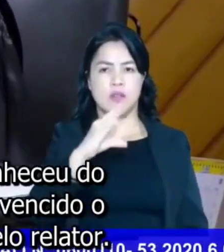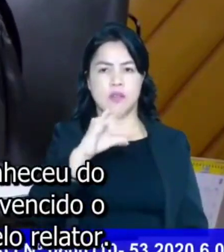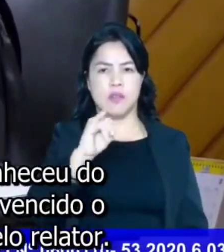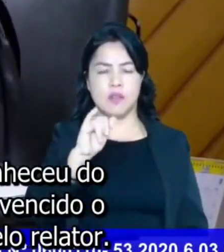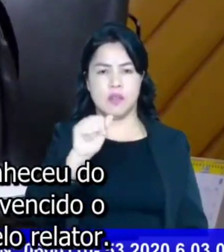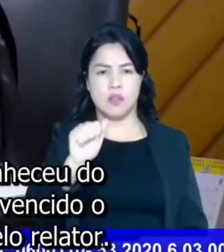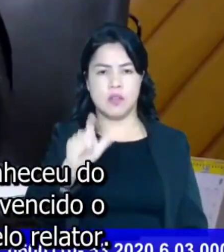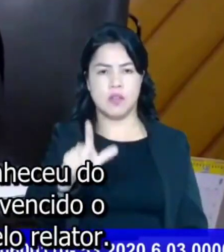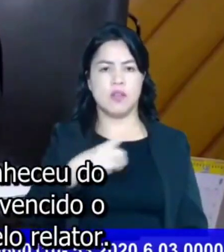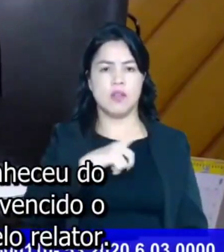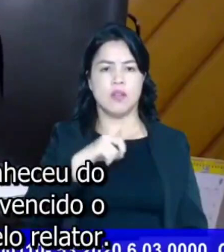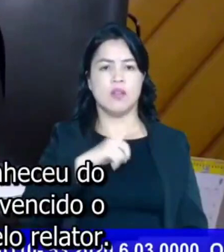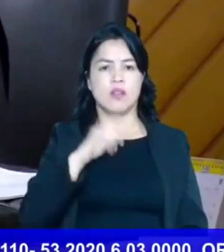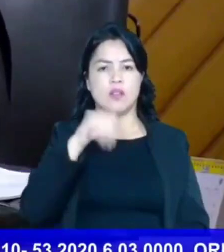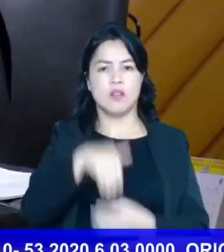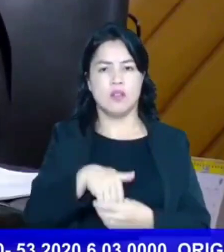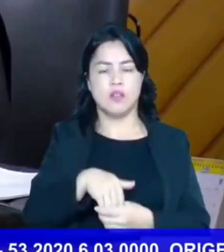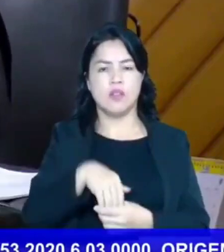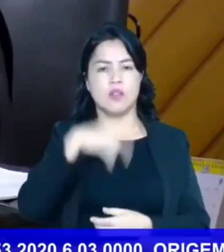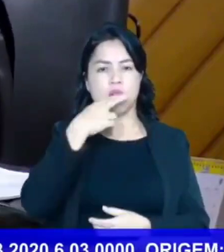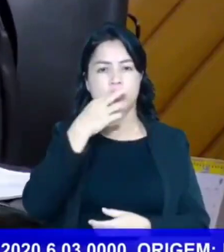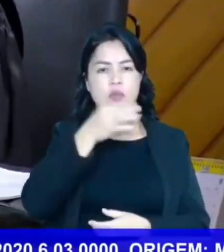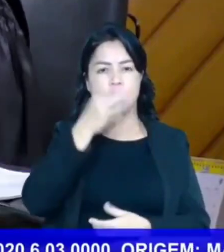nos termos do voto proferido pelo relator.